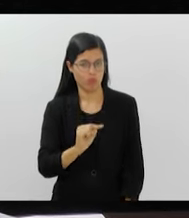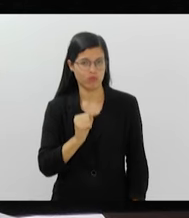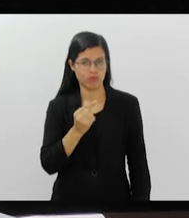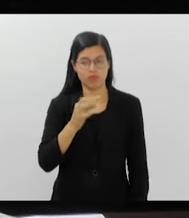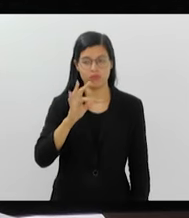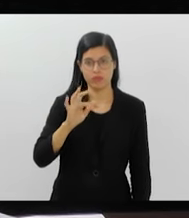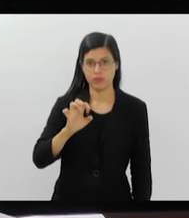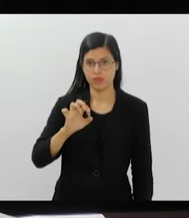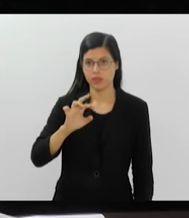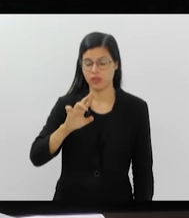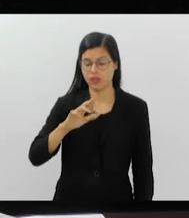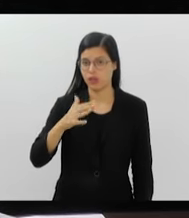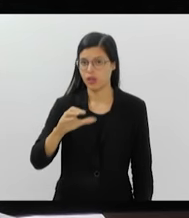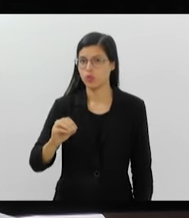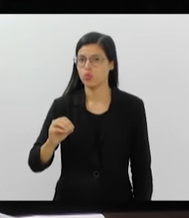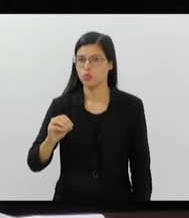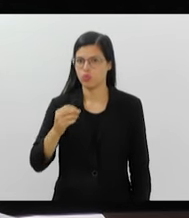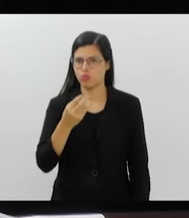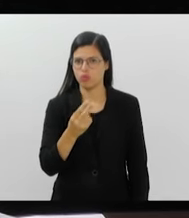ela diz